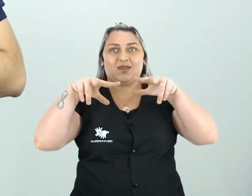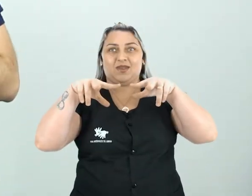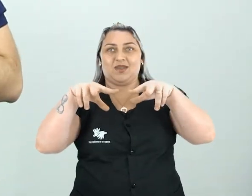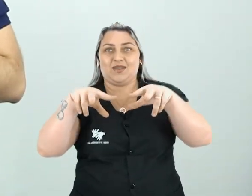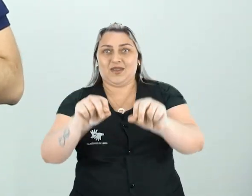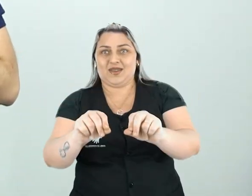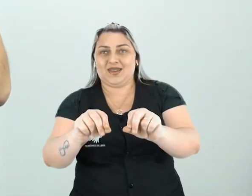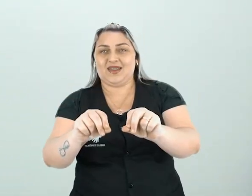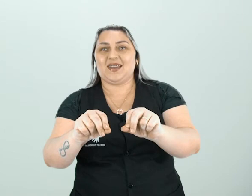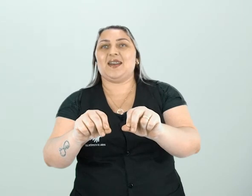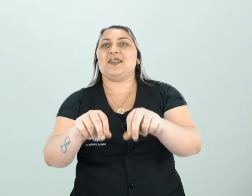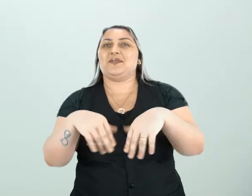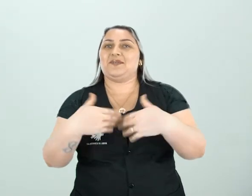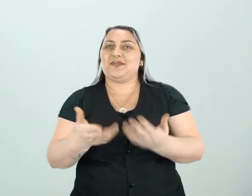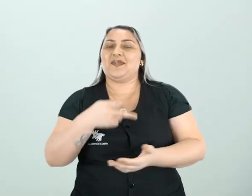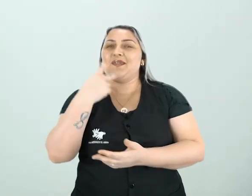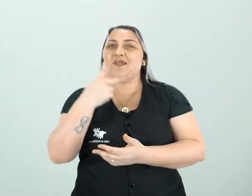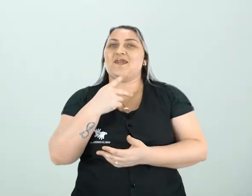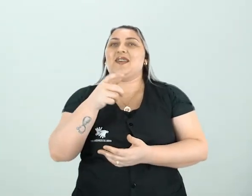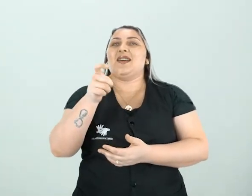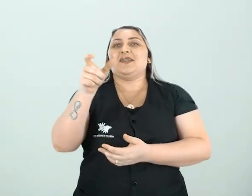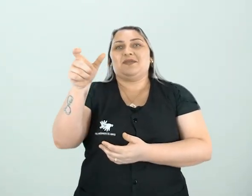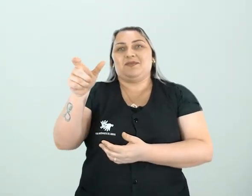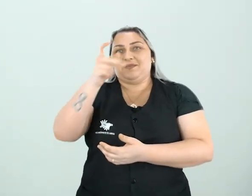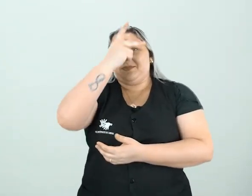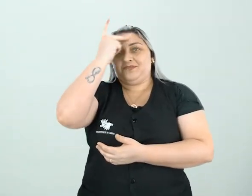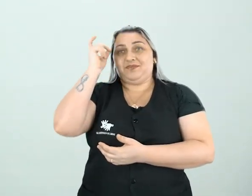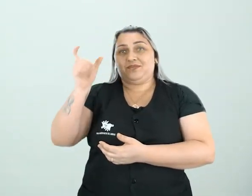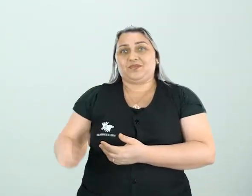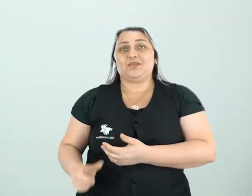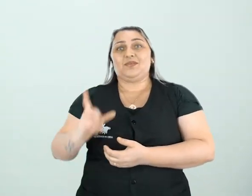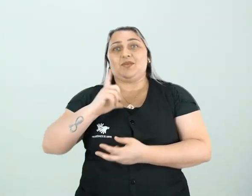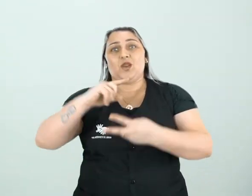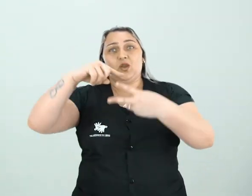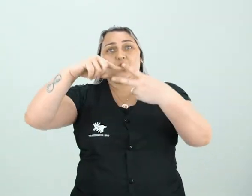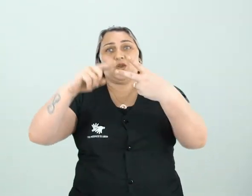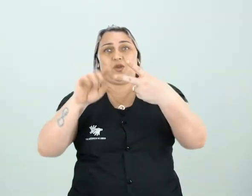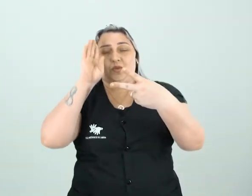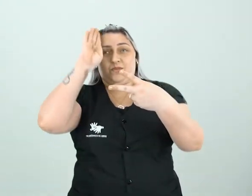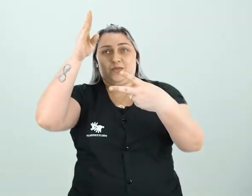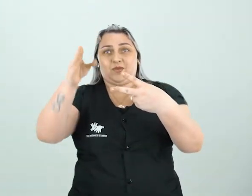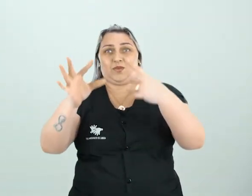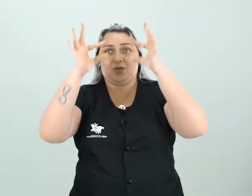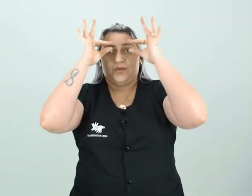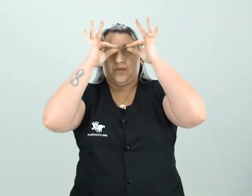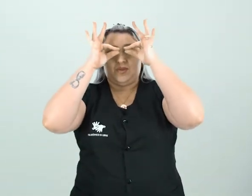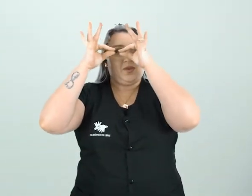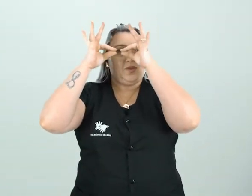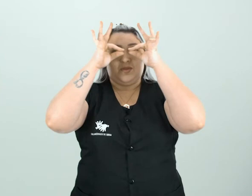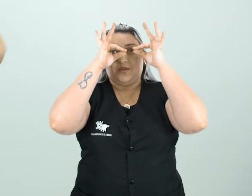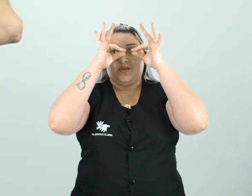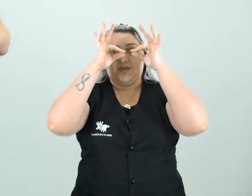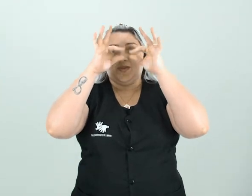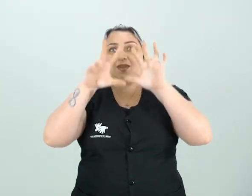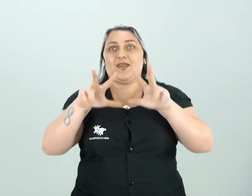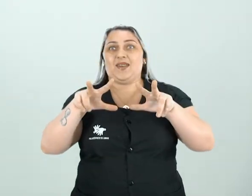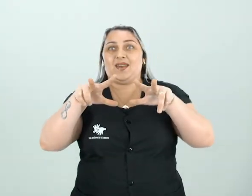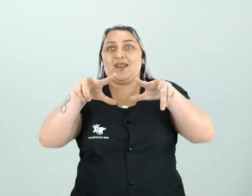né? Falamos um pouquinho dos personagens, né? Tinha dois personagens principais, né? A coruja e